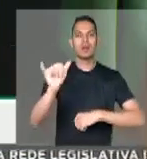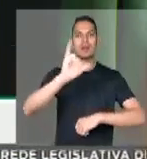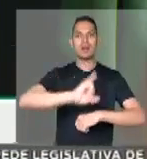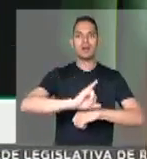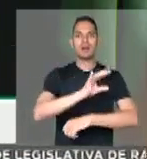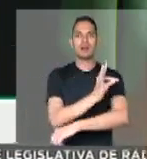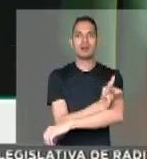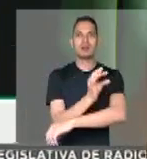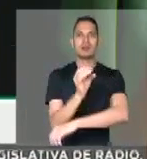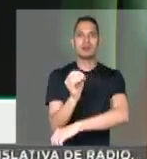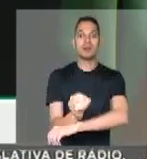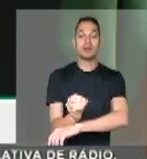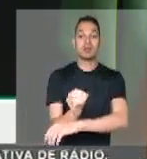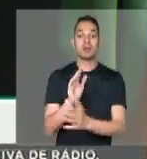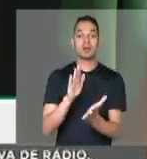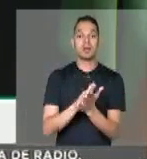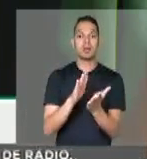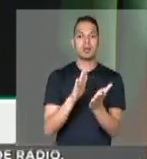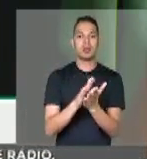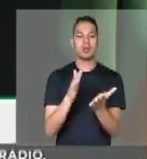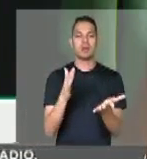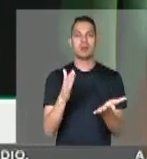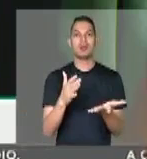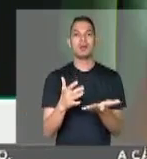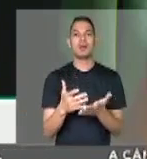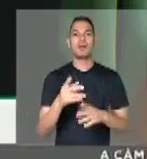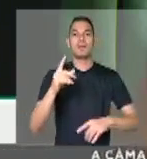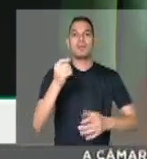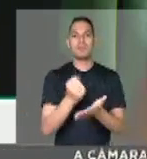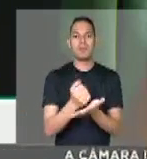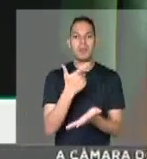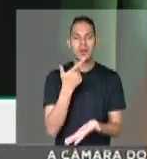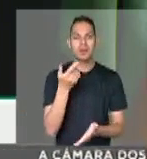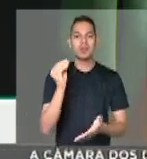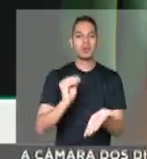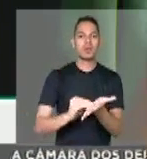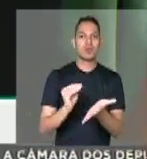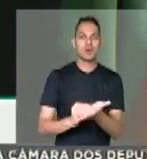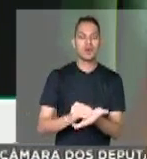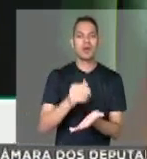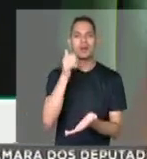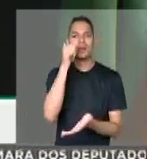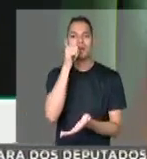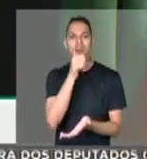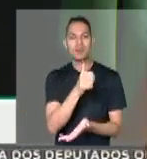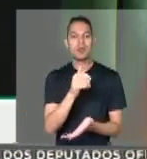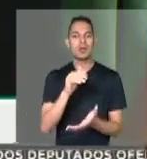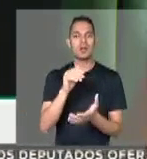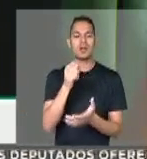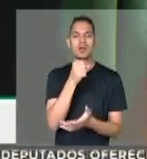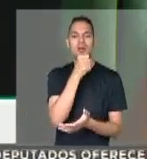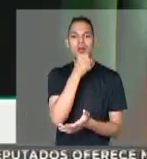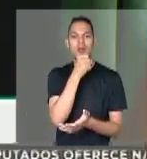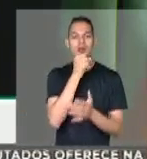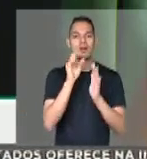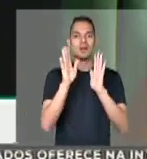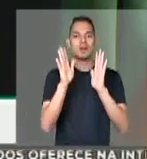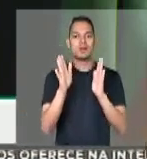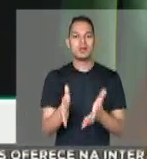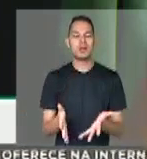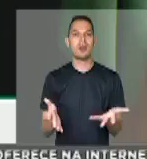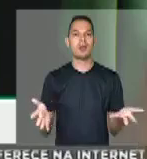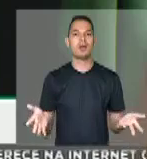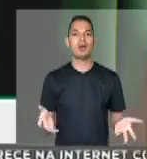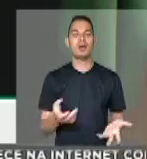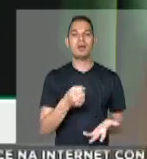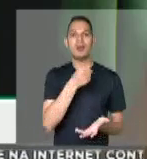não é feito. Quando se falta medicamentos que faz com que uma senhora, por nome de Dona Maria, vou ler o nome dela